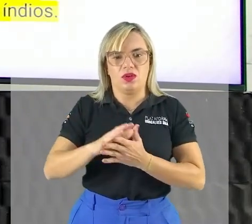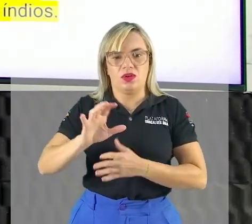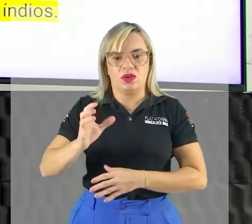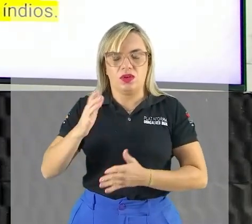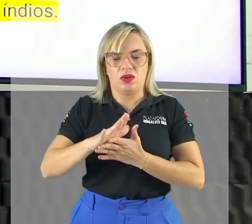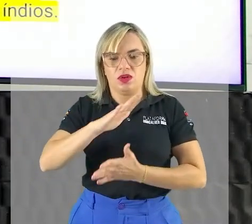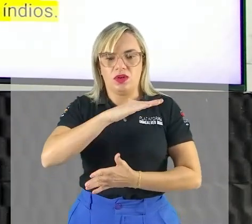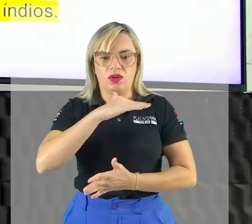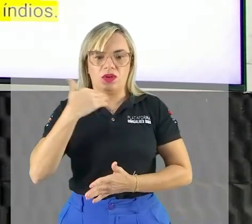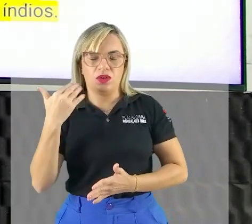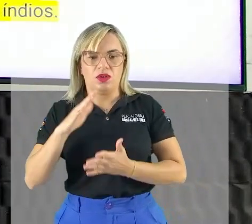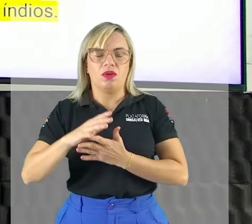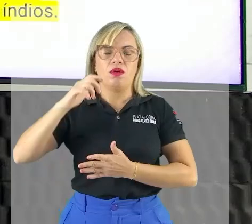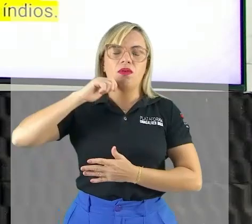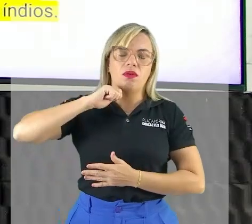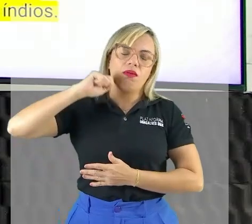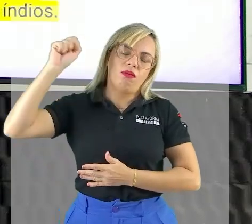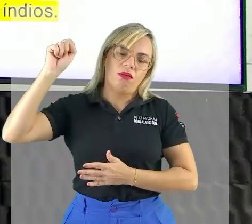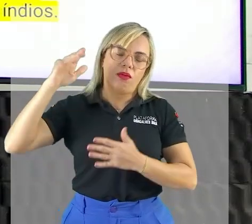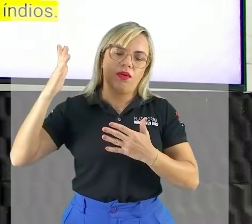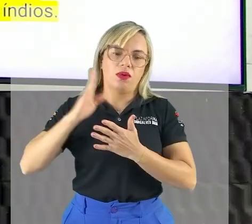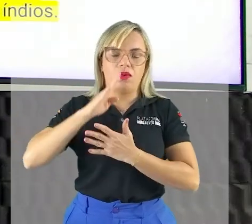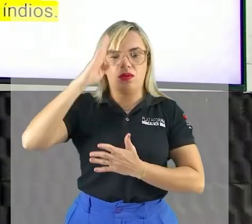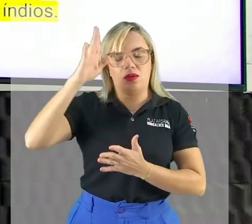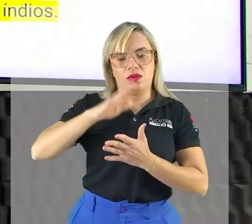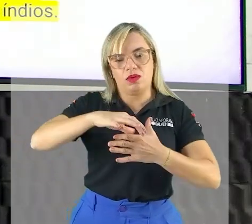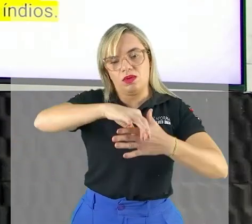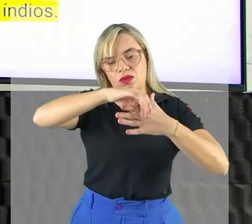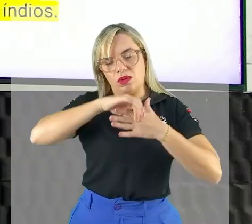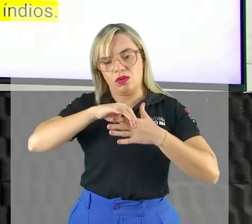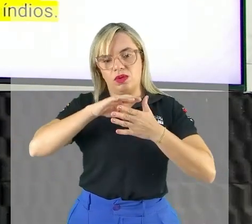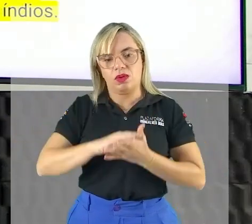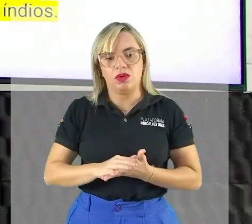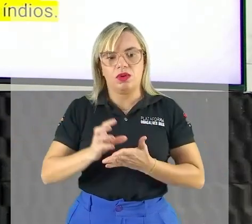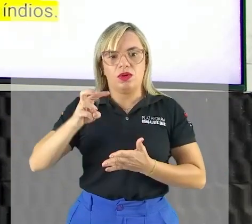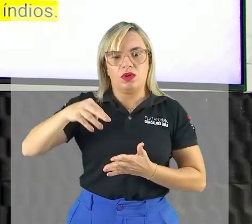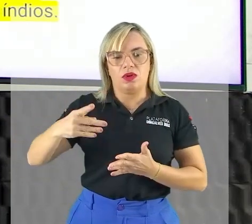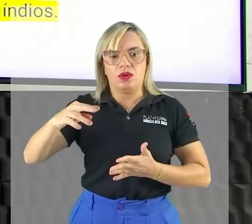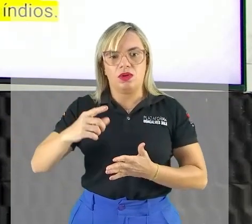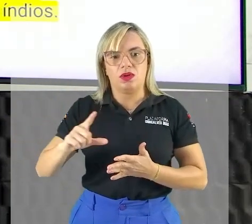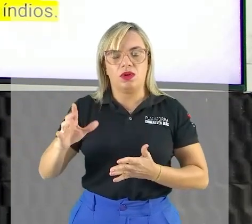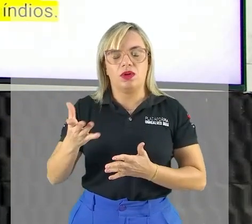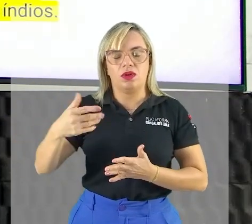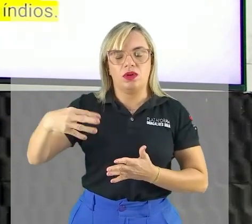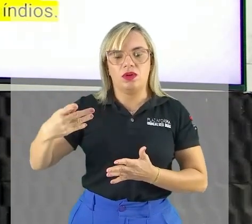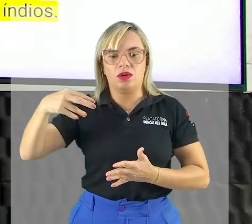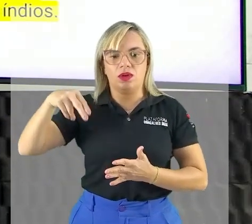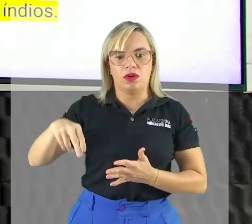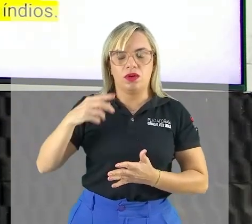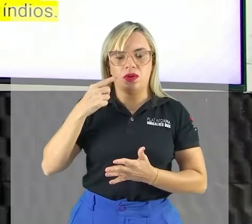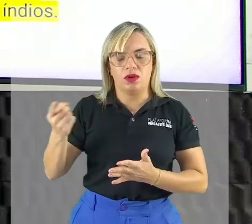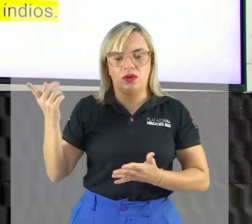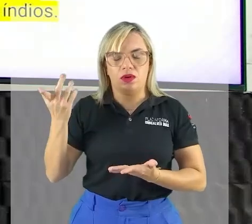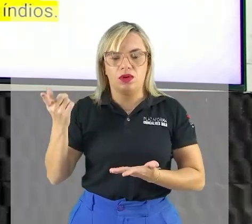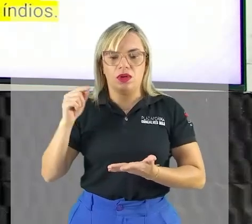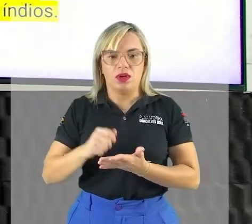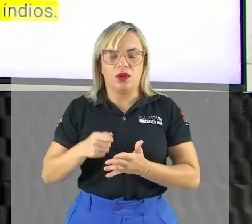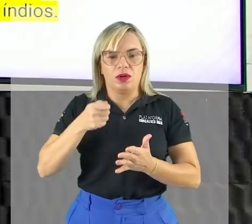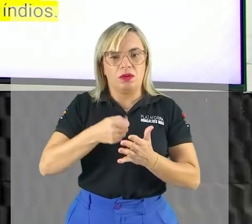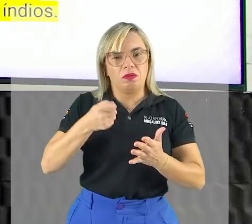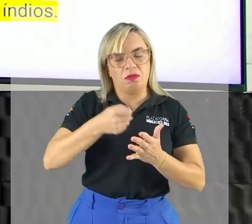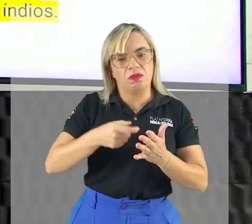a morte o enforcamento né do Seu principal livro Manuel Beckman então Eh geralmente era uma pena que era dada